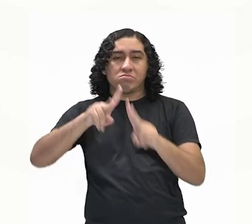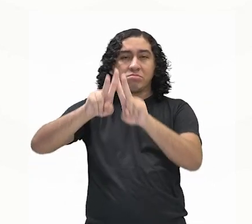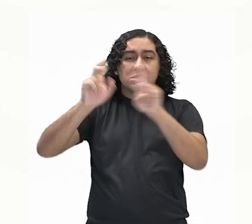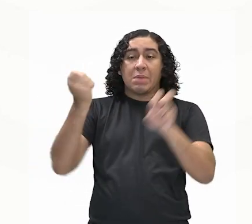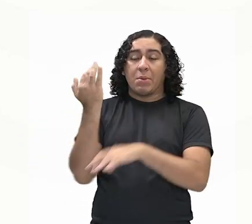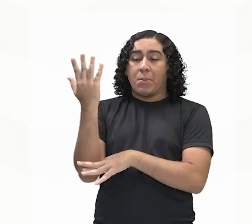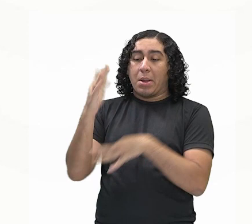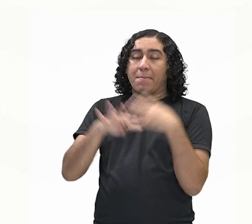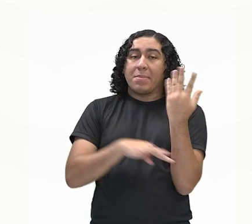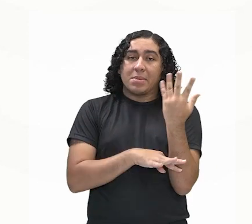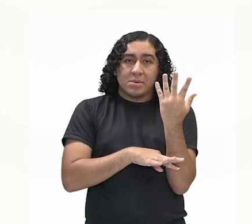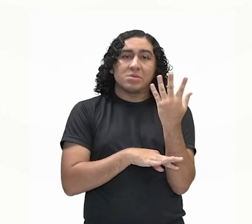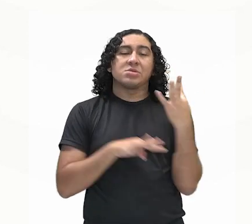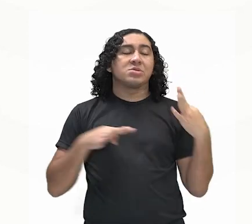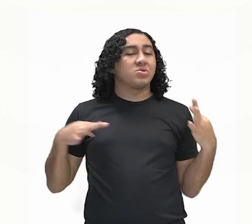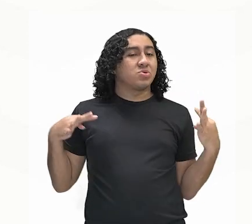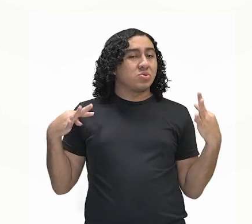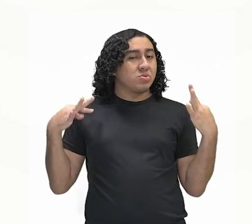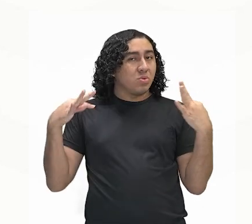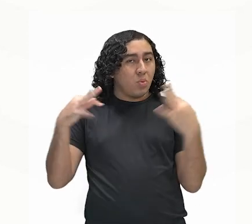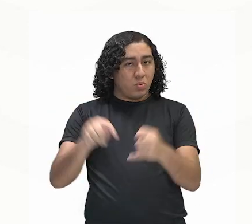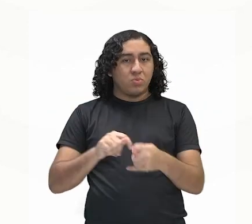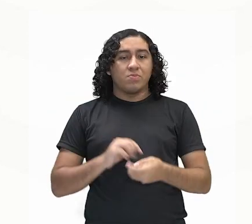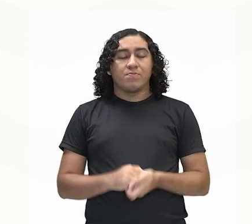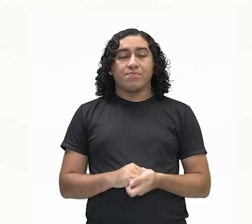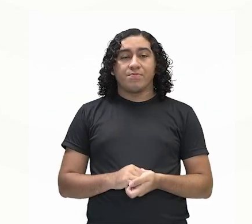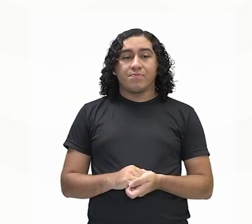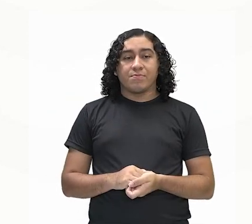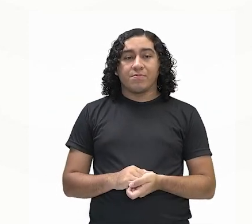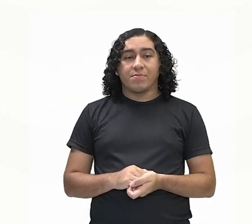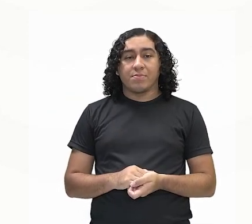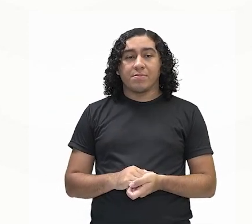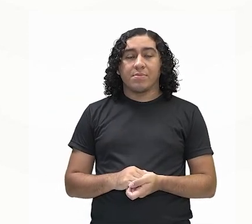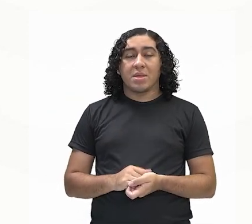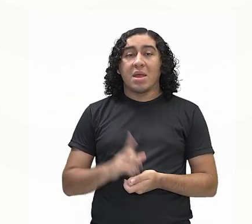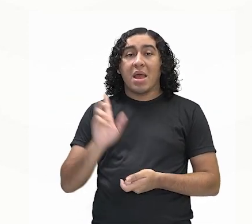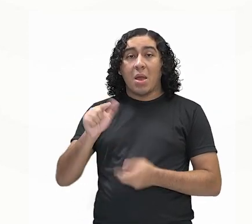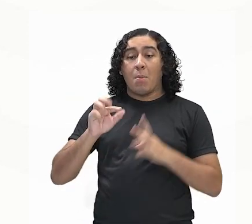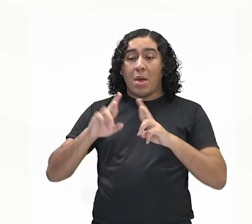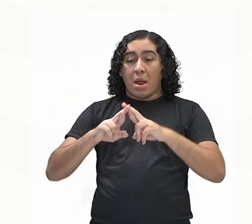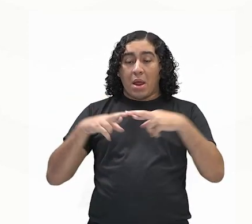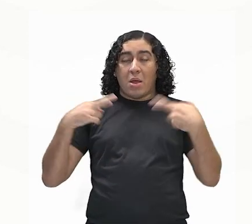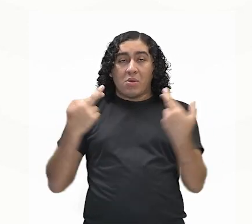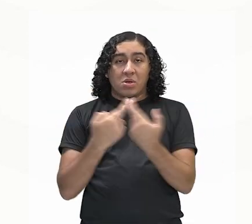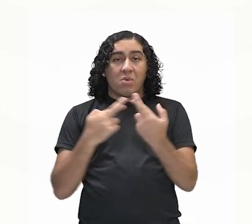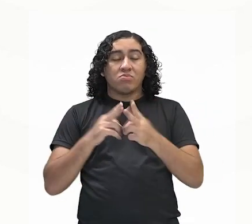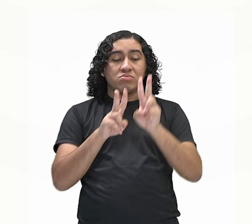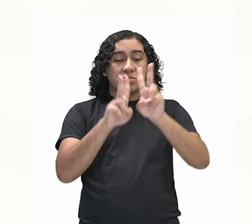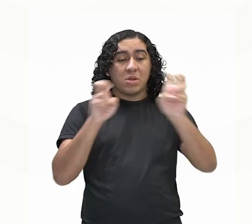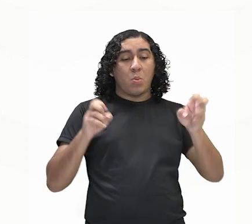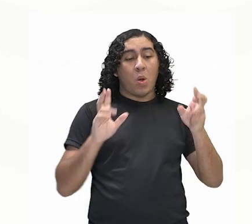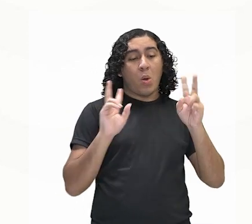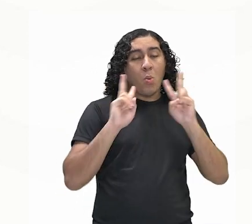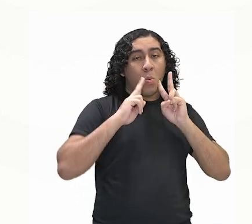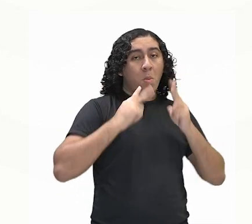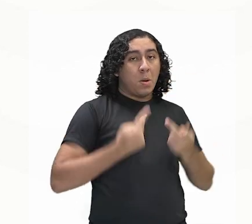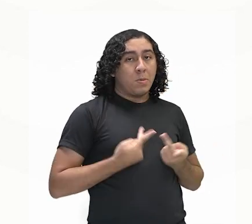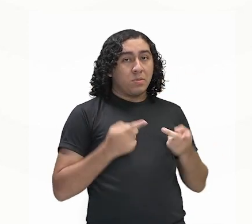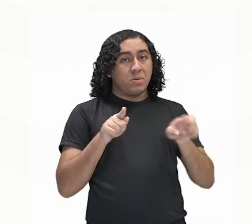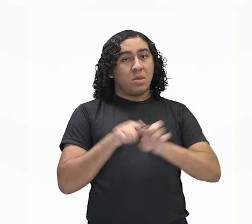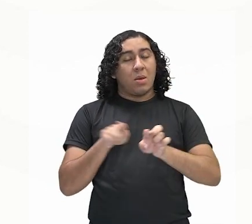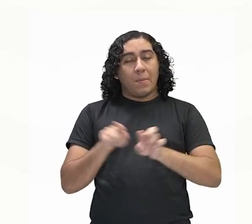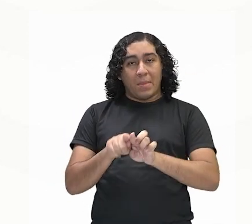a Conferência das Nações Unidas sobre o Homem e também o Meio Ambiente. Destaco para vocês